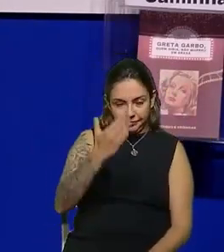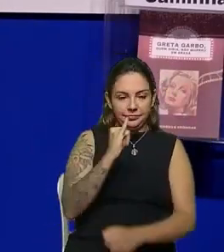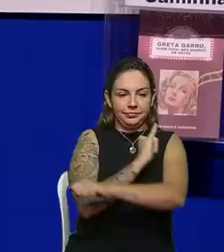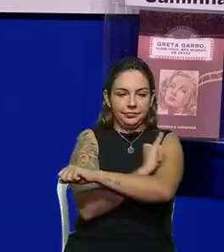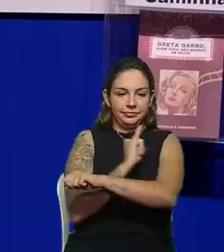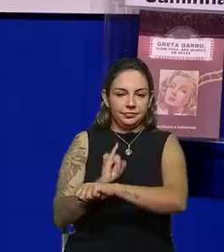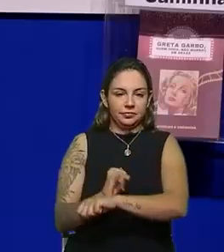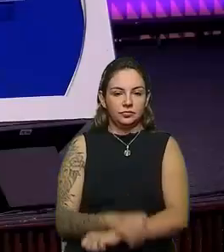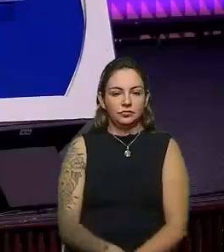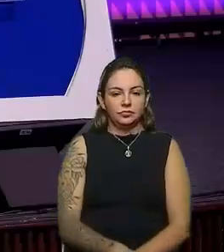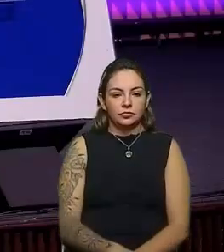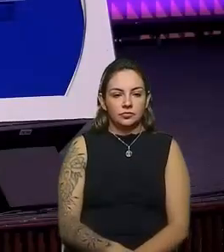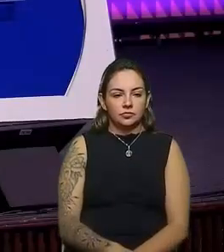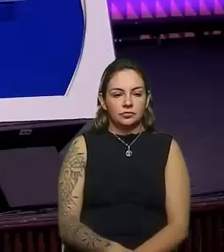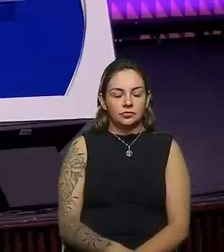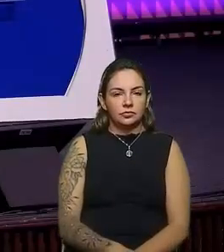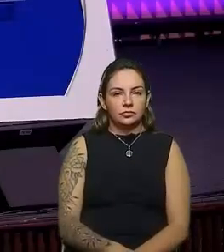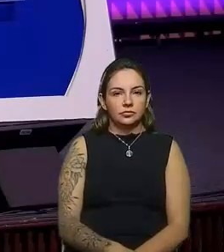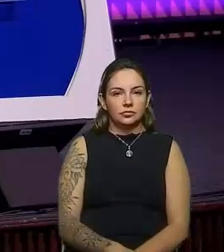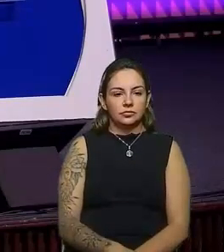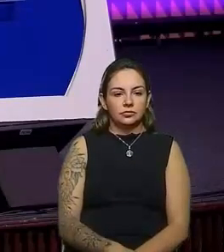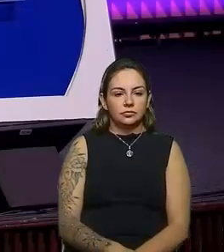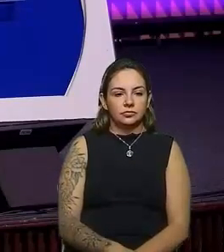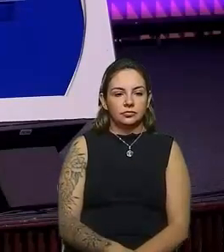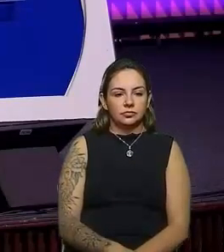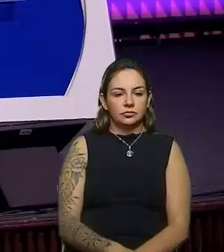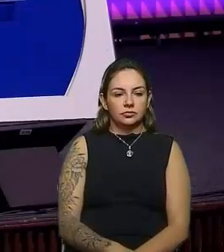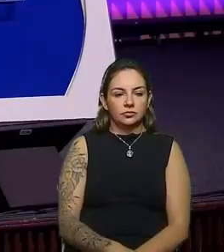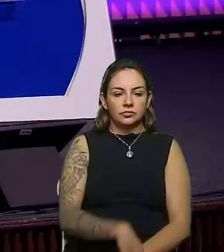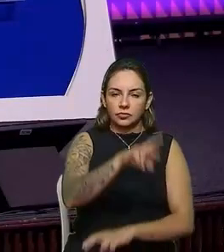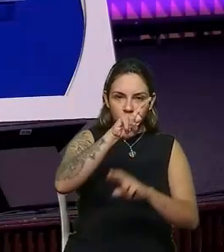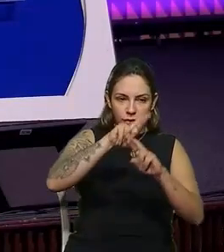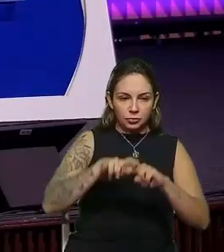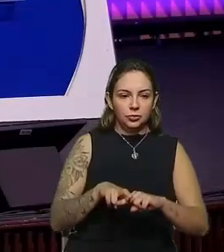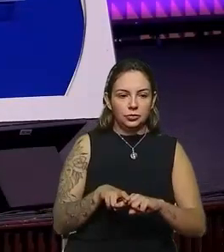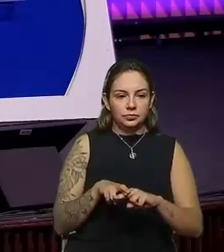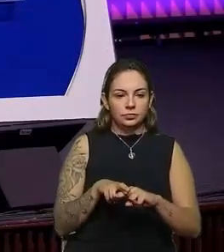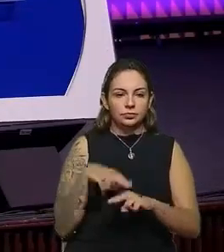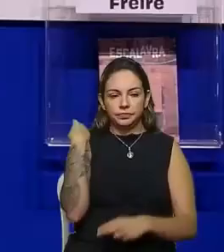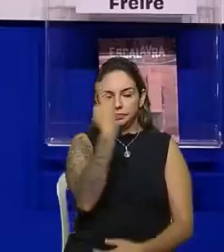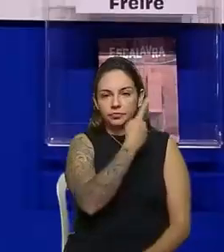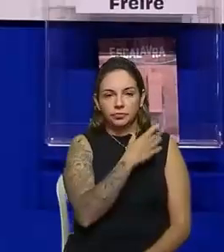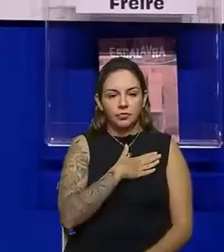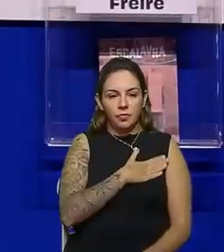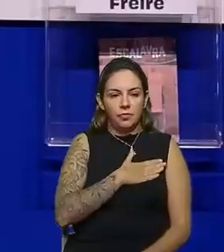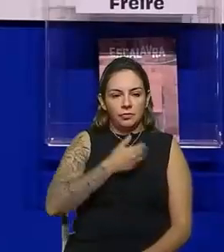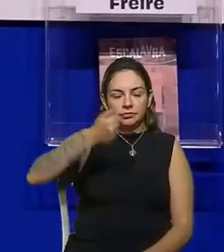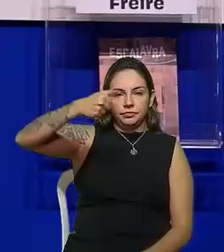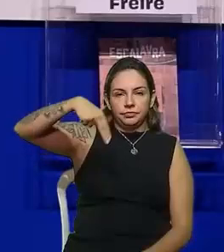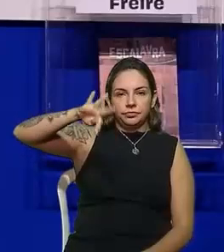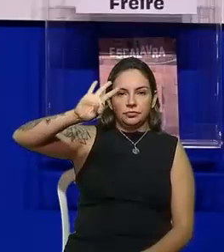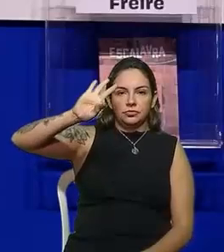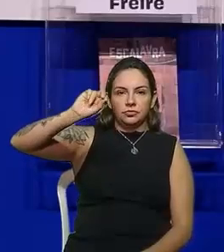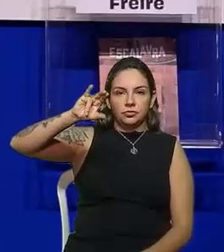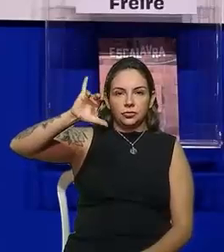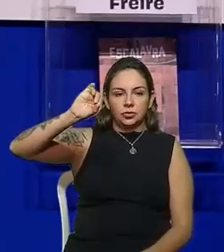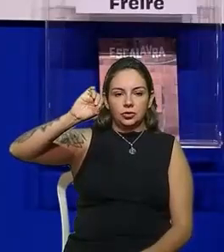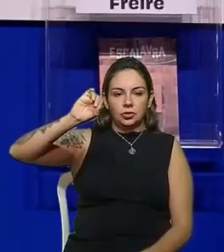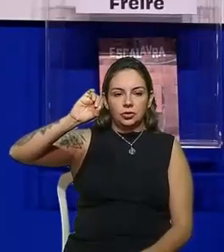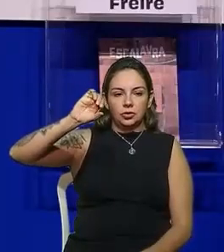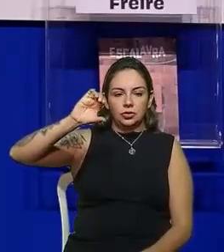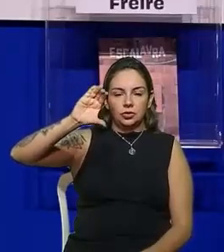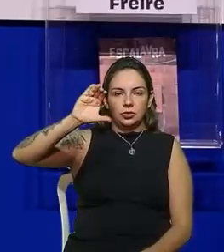Itabira também. Pedro, você fez alusão a um grande drummondiano, o nosso querido Antônio Carlos Sequim. E eu